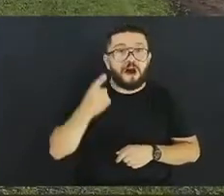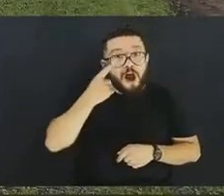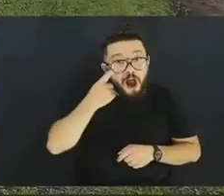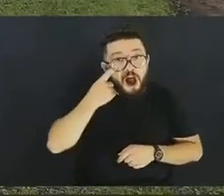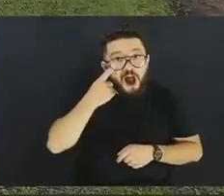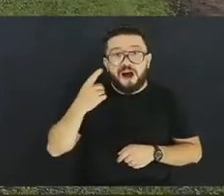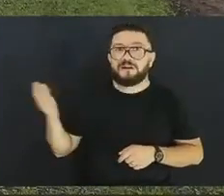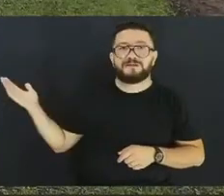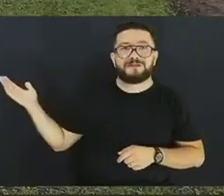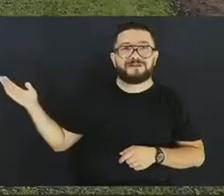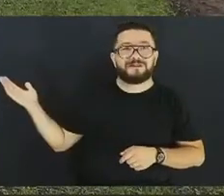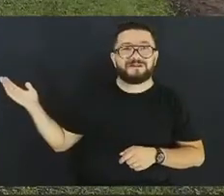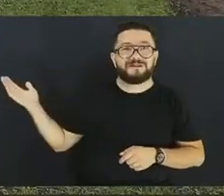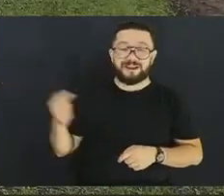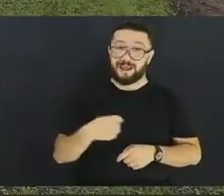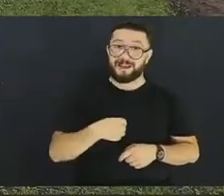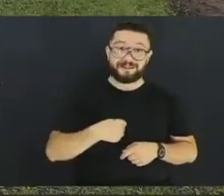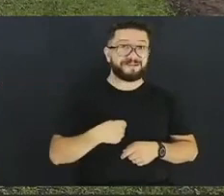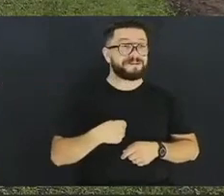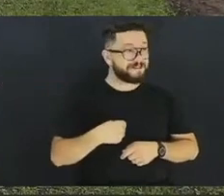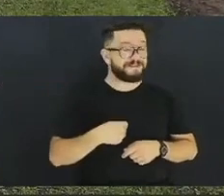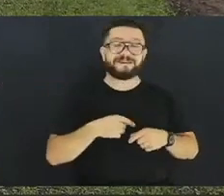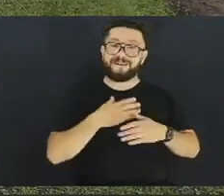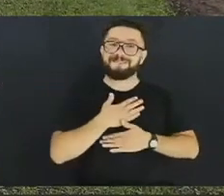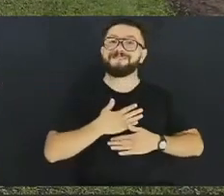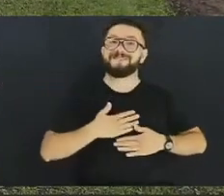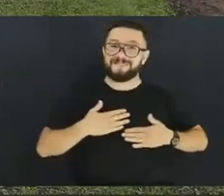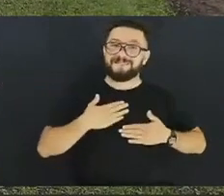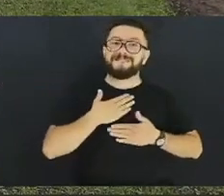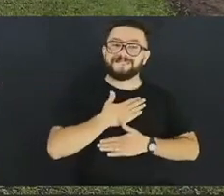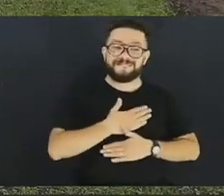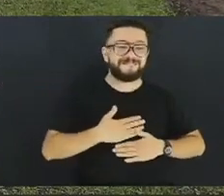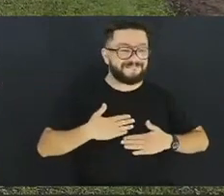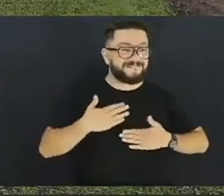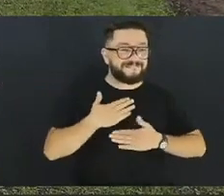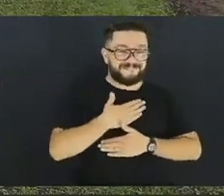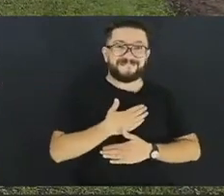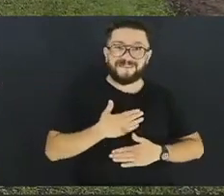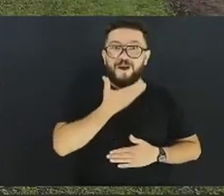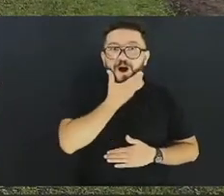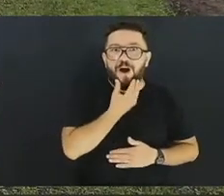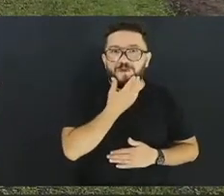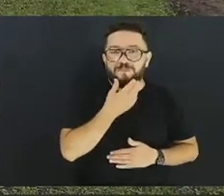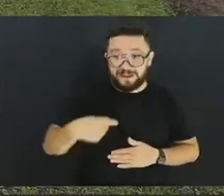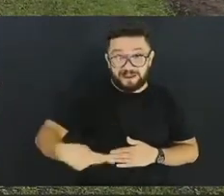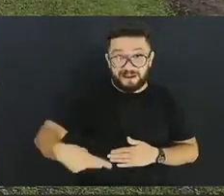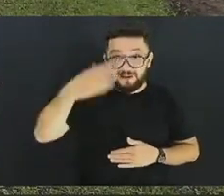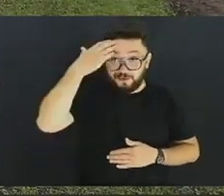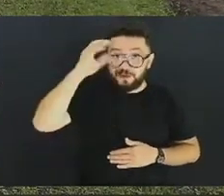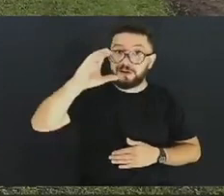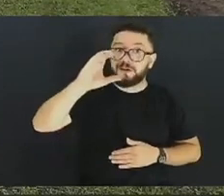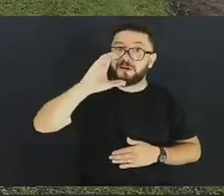que nos anima. Olha, isso nos anima. Um curitibano, também